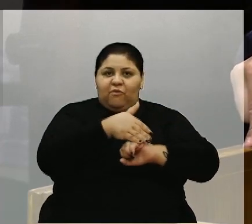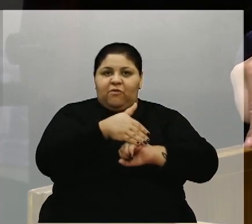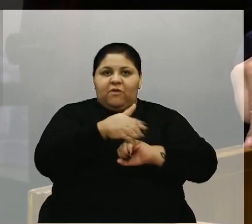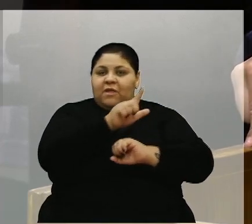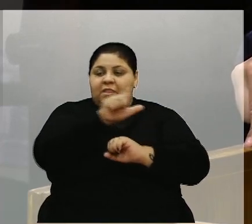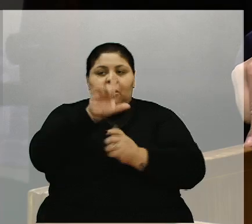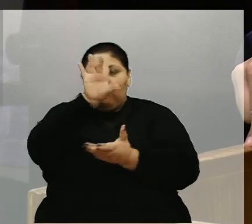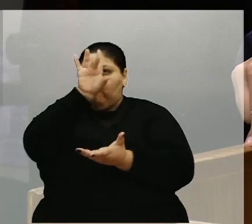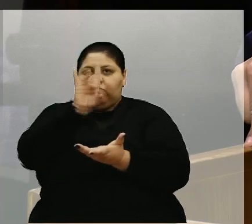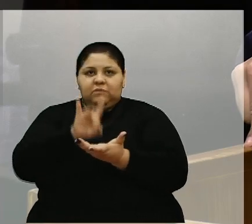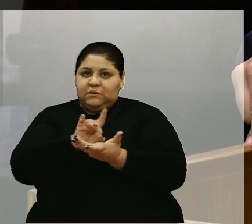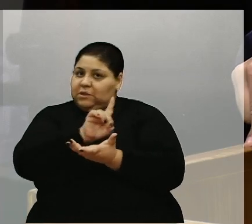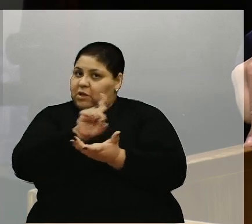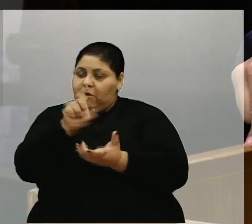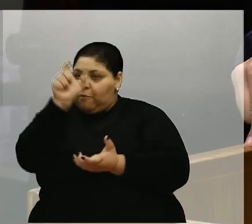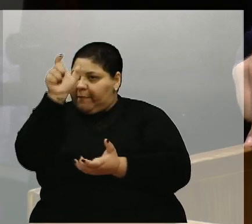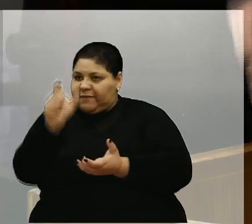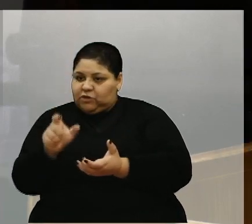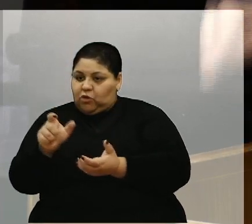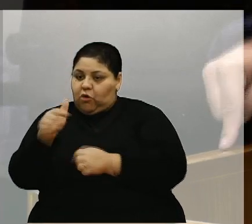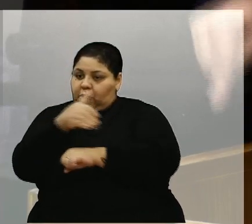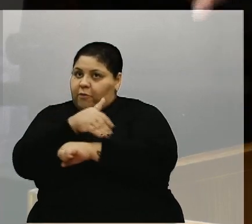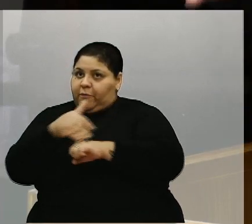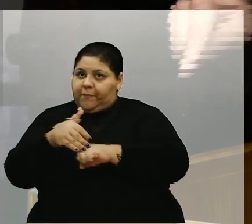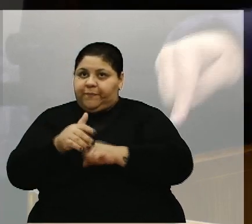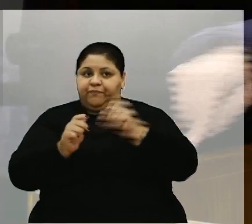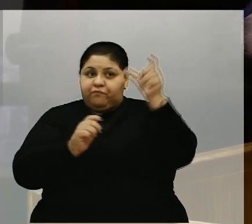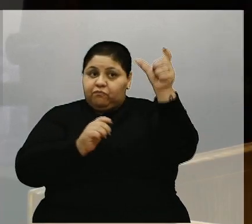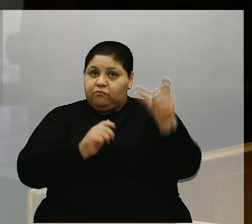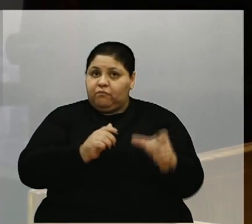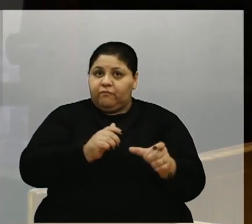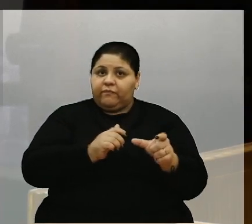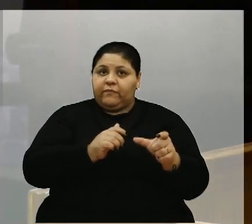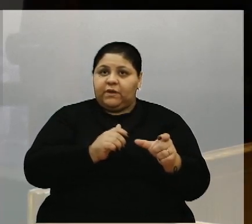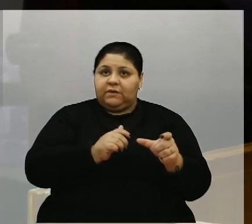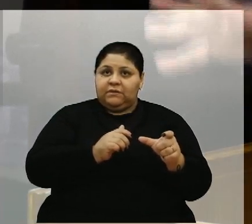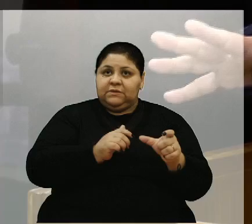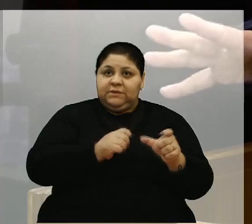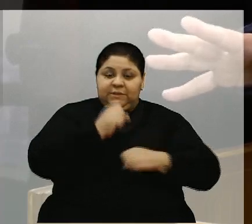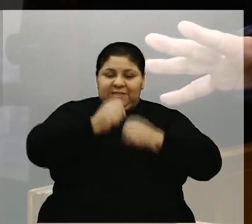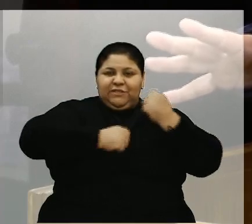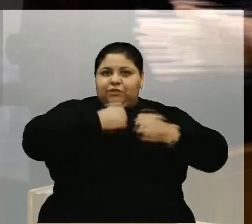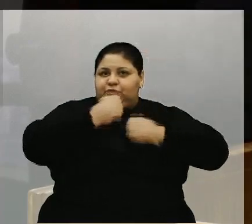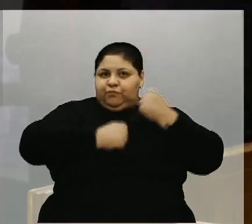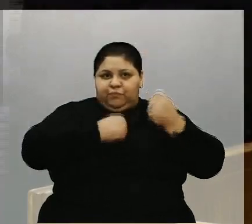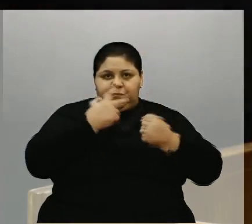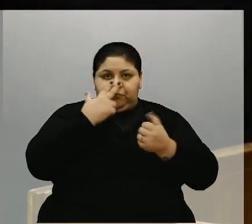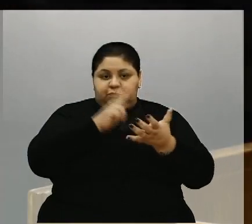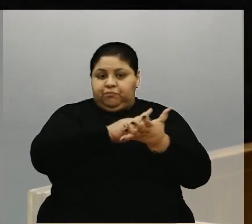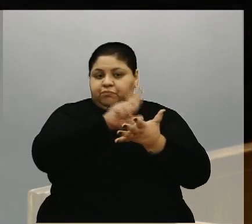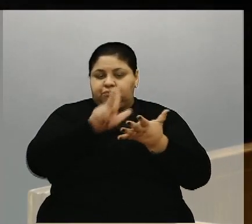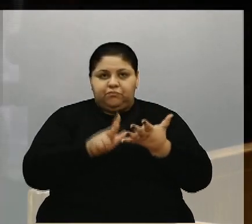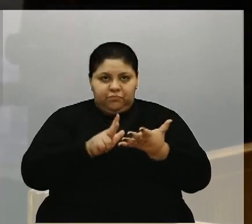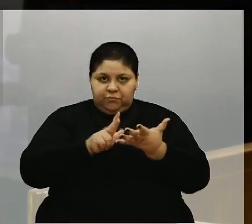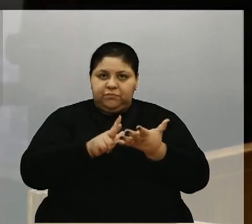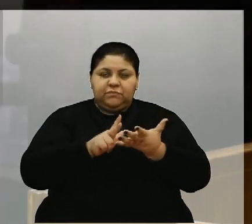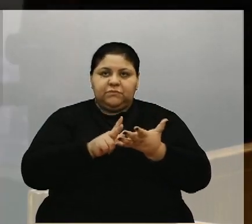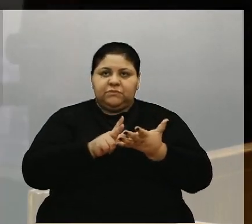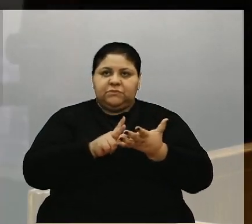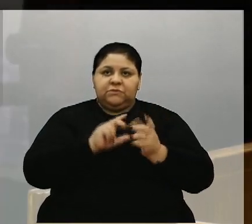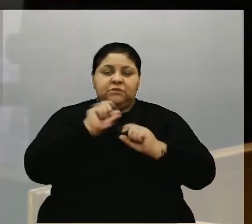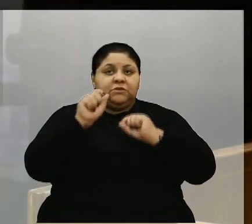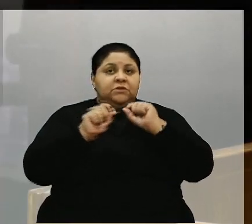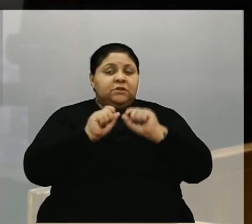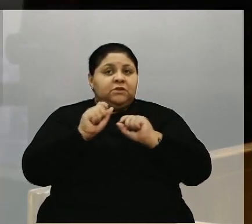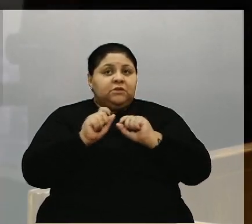Não era um morador em situação de rua. Era uma pessoa que estava em surto. Como vários crimes que são cometidos. Aliás, quem